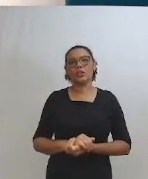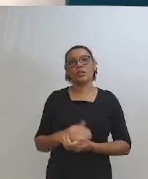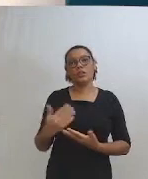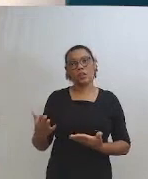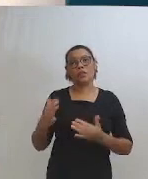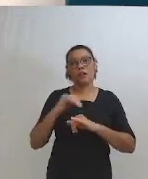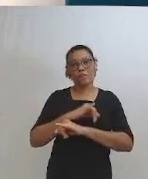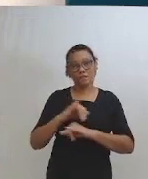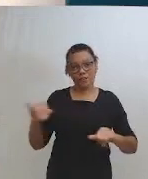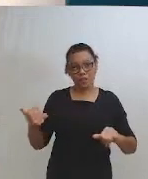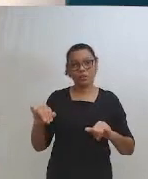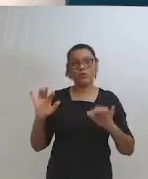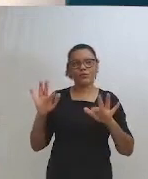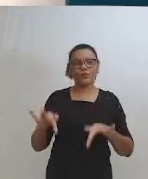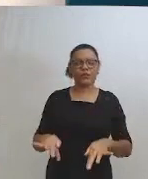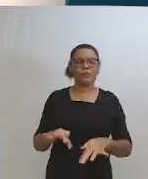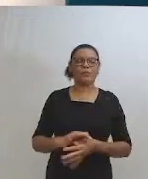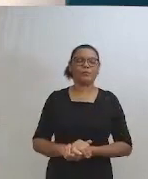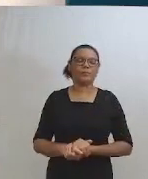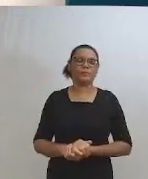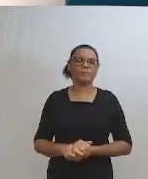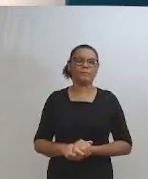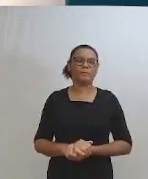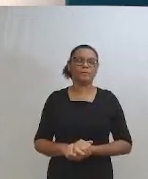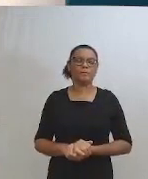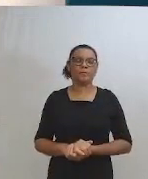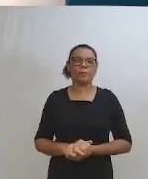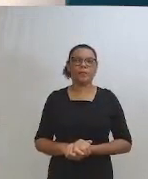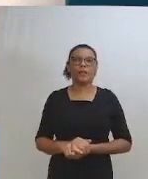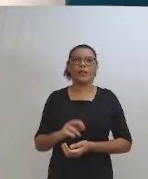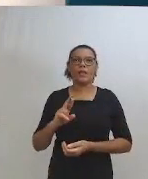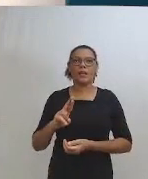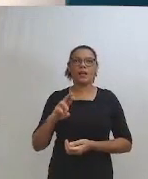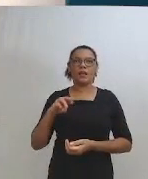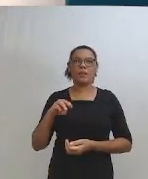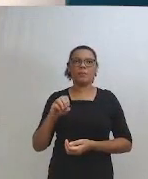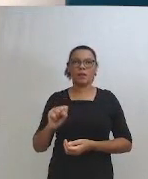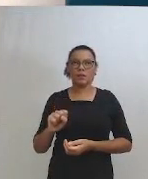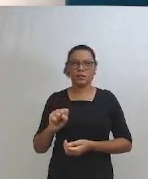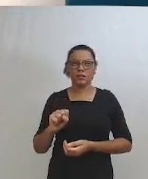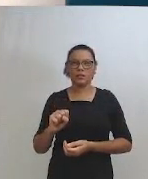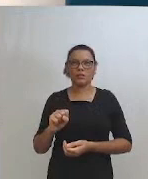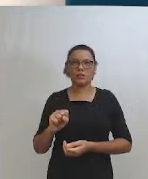resultados do RMS, agravo regimental no RMS